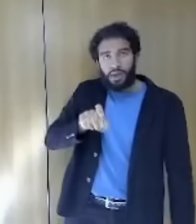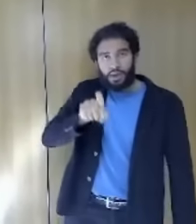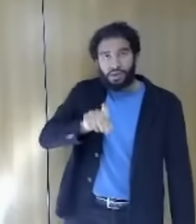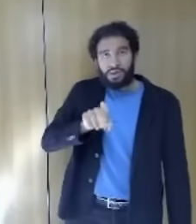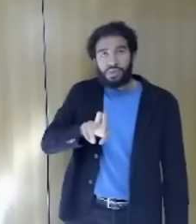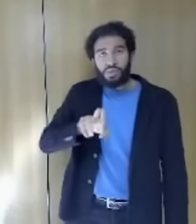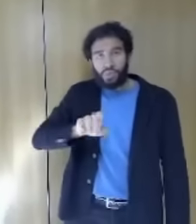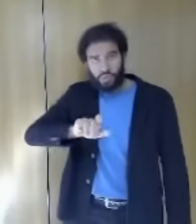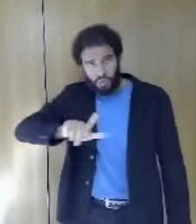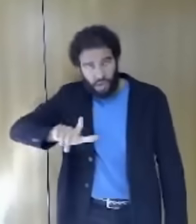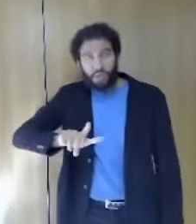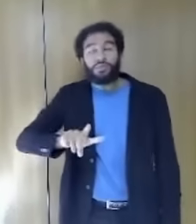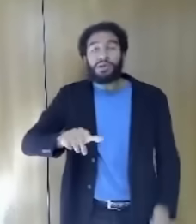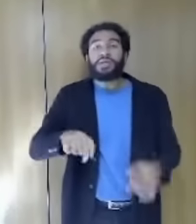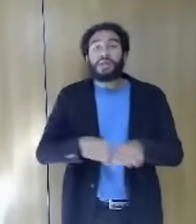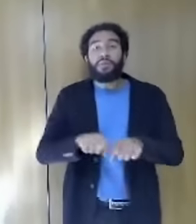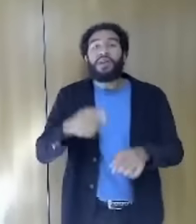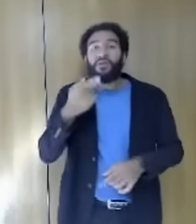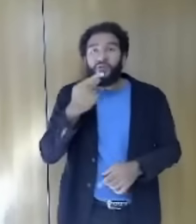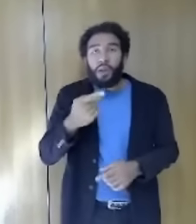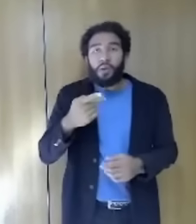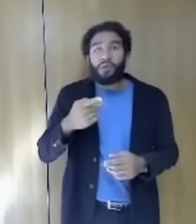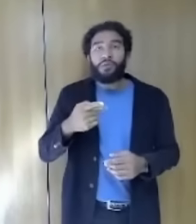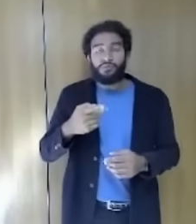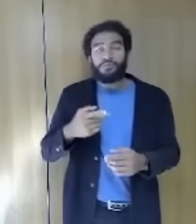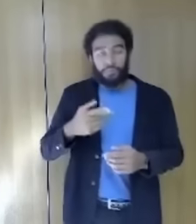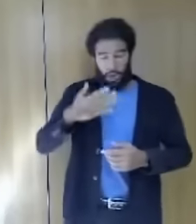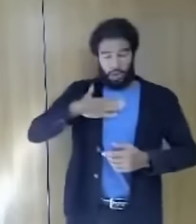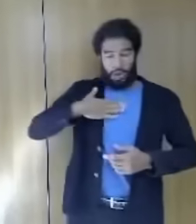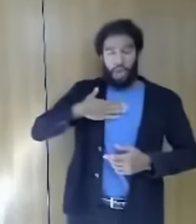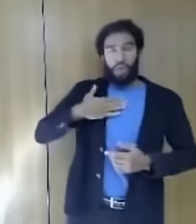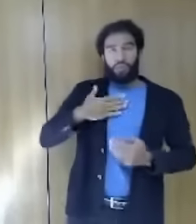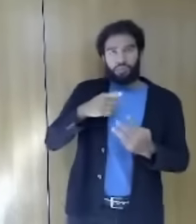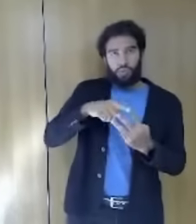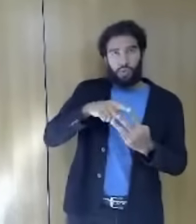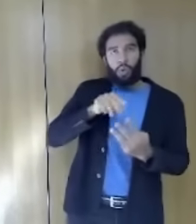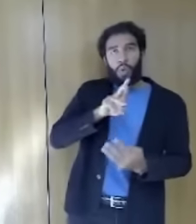e confirmou a participação dele próprio e do Rony Lessa.